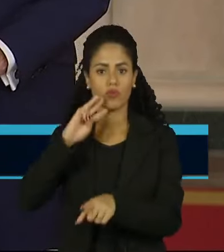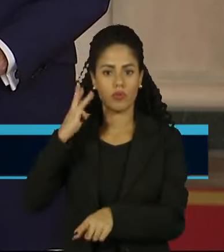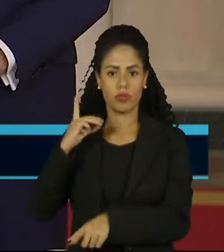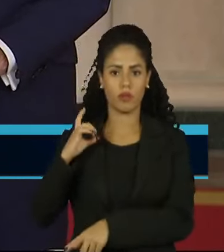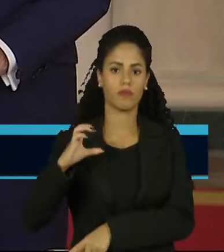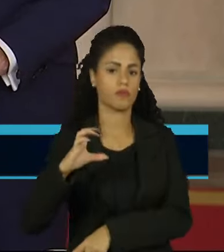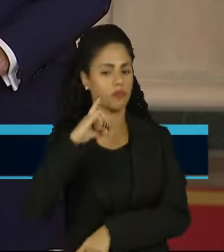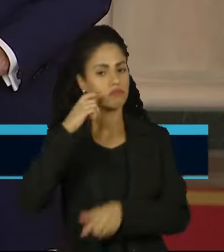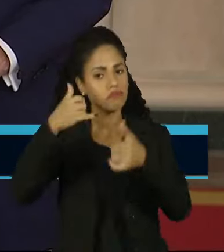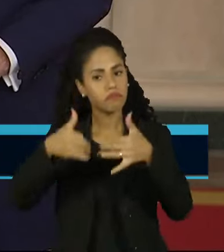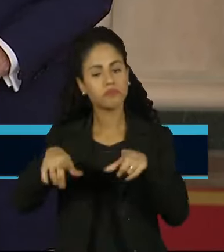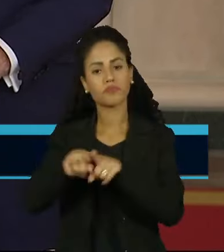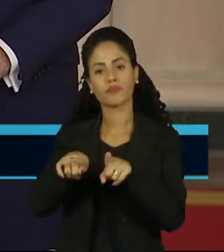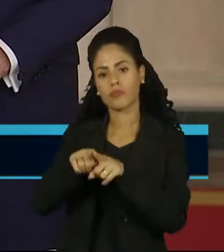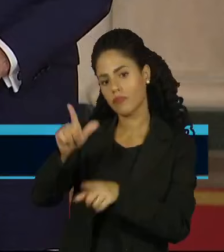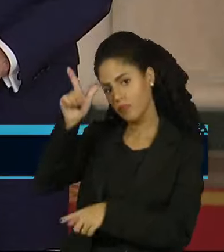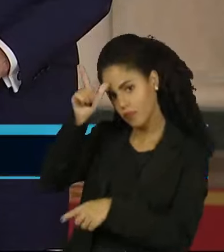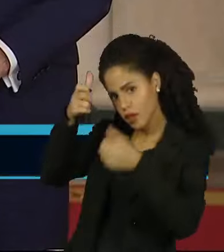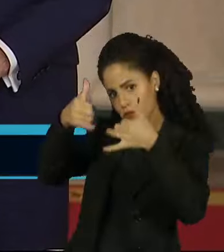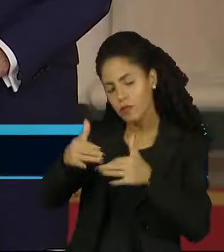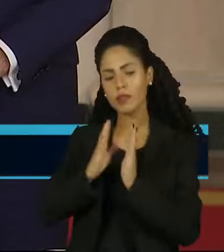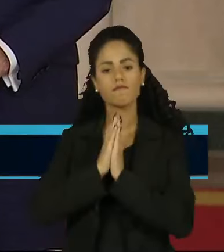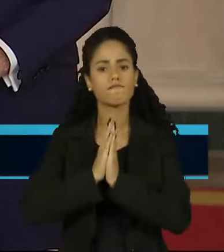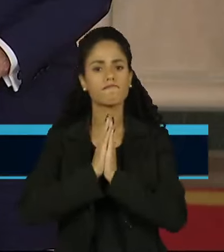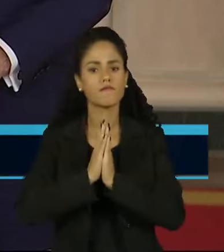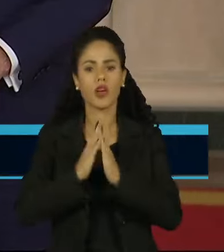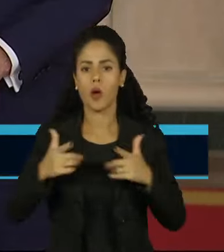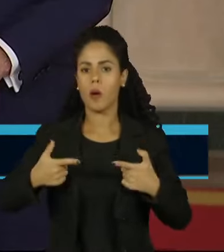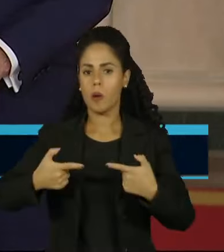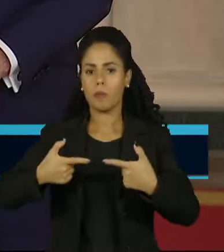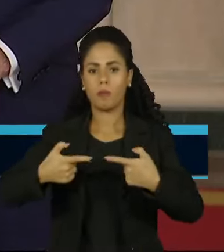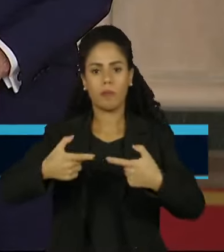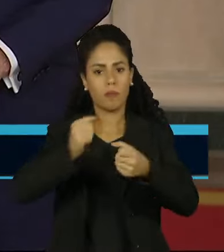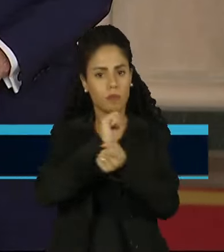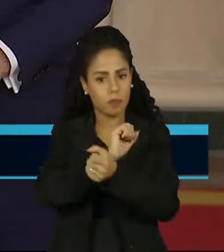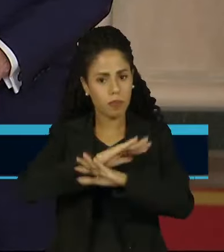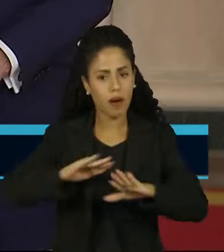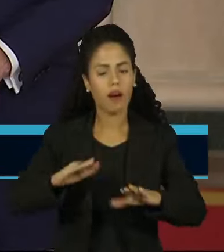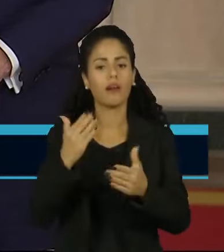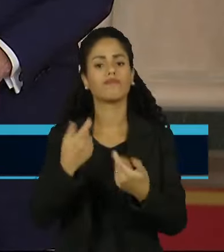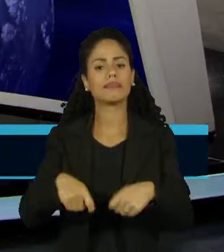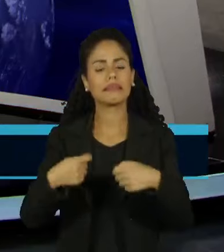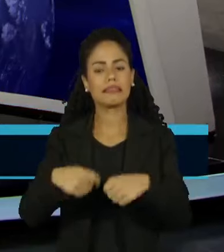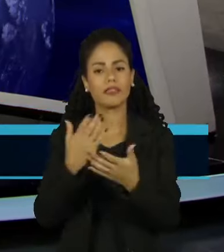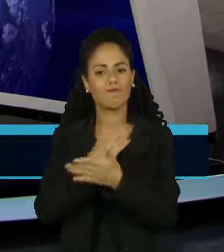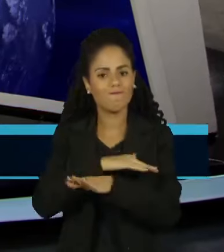abdulla I da Jordânia fez um apelo pelo cessar fogo Essa guerra deve acabar